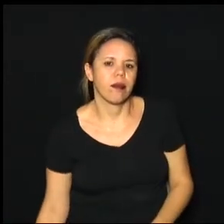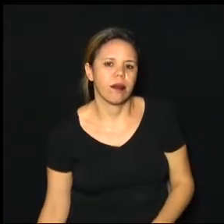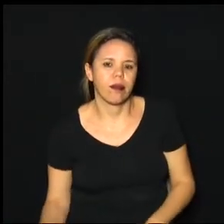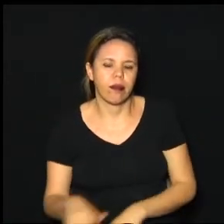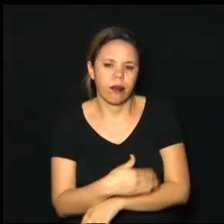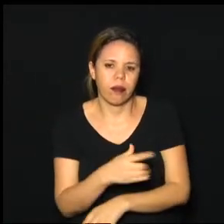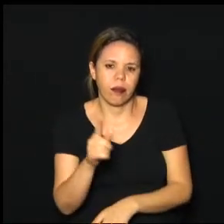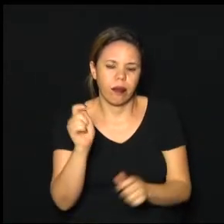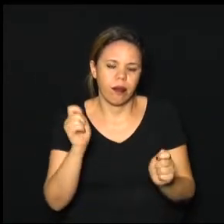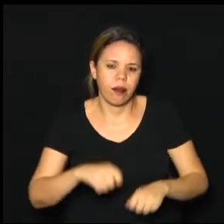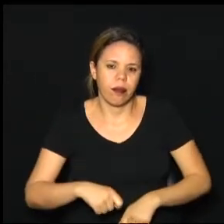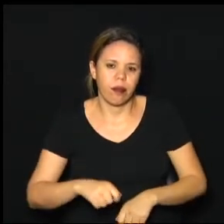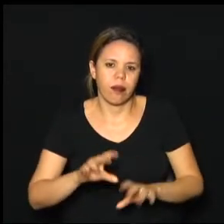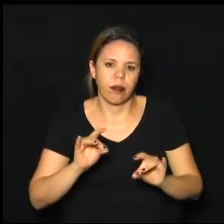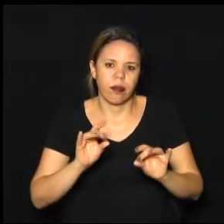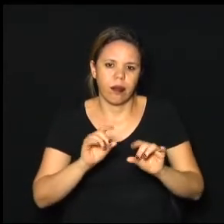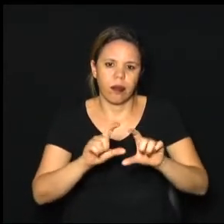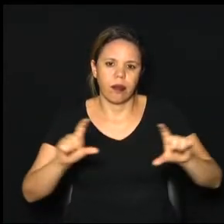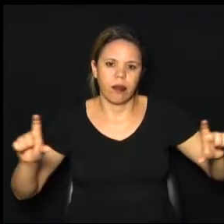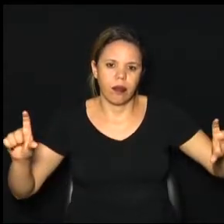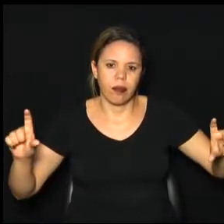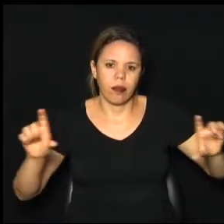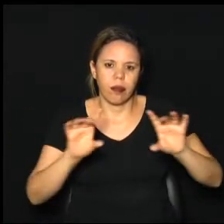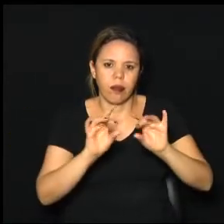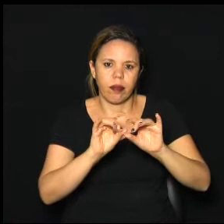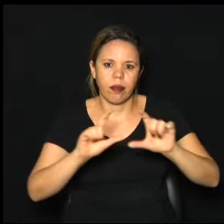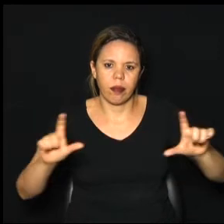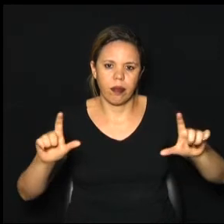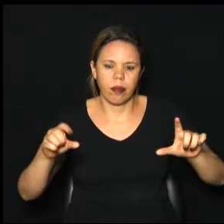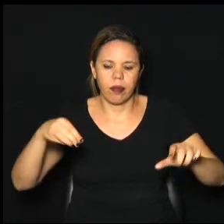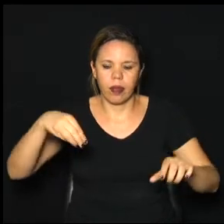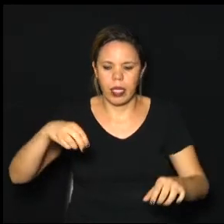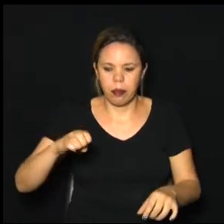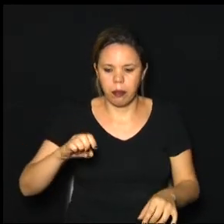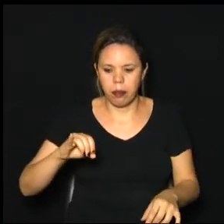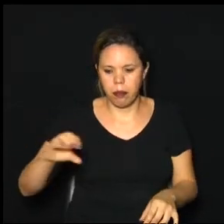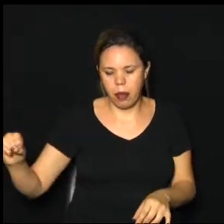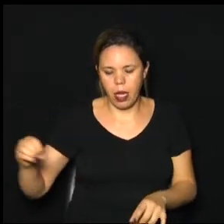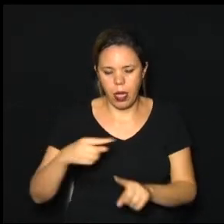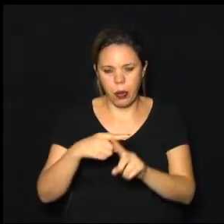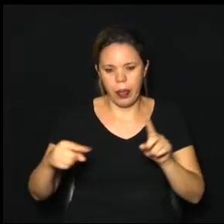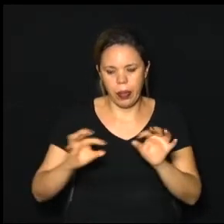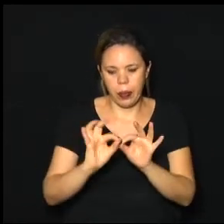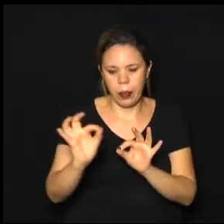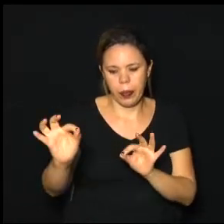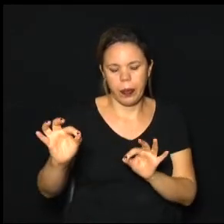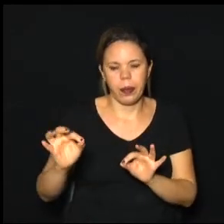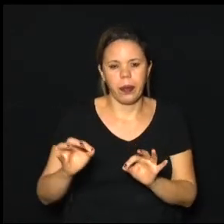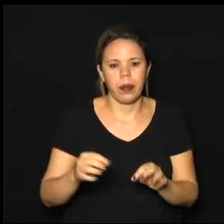rua, você pode sim colocar um adesivo de meio metro quadrado. Lembrando que nos